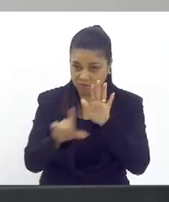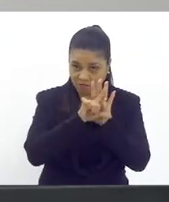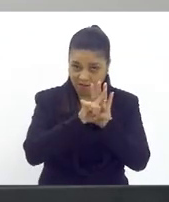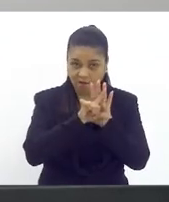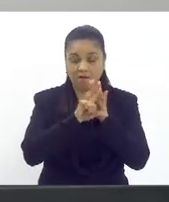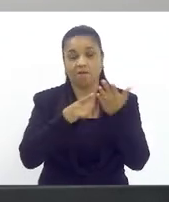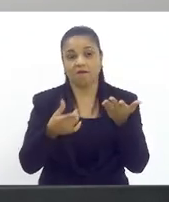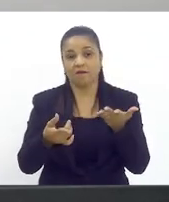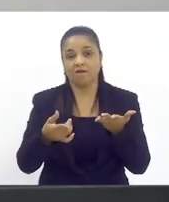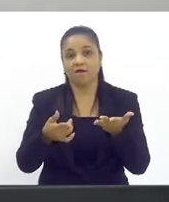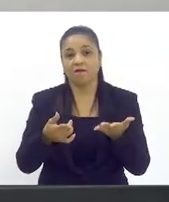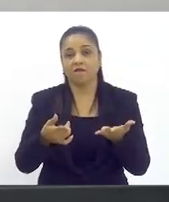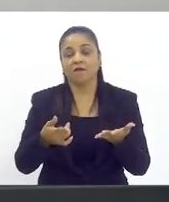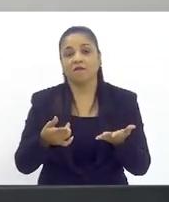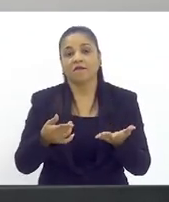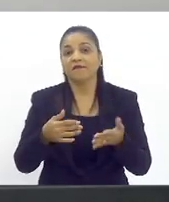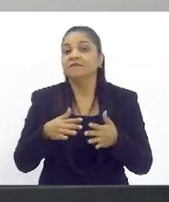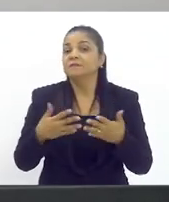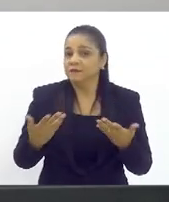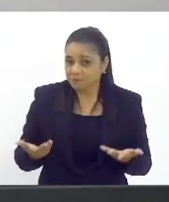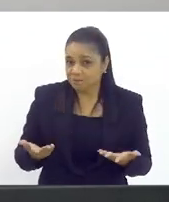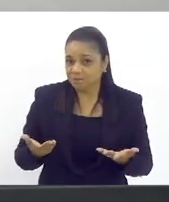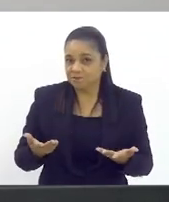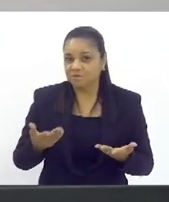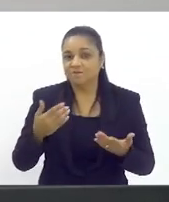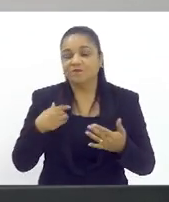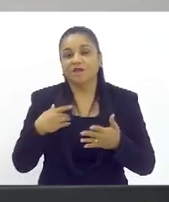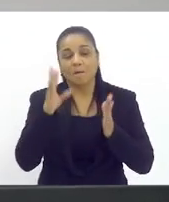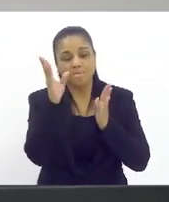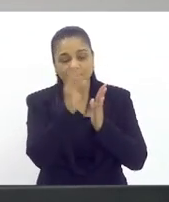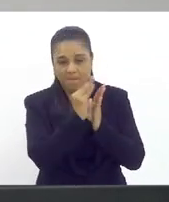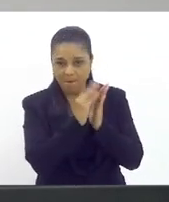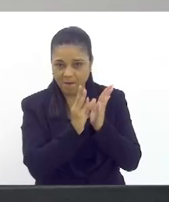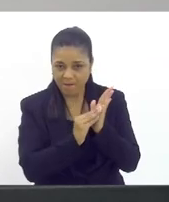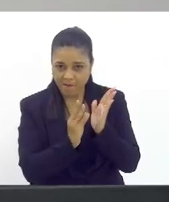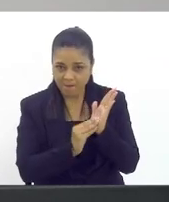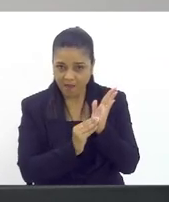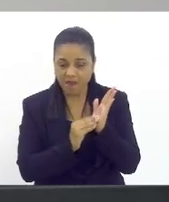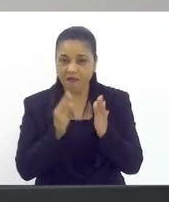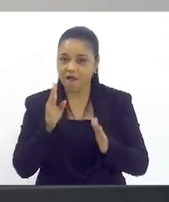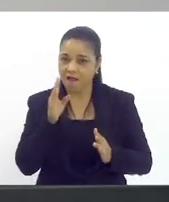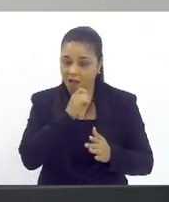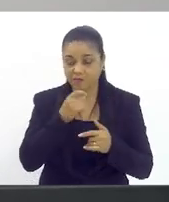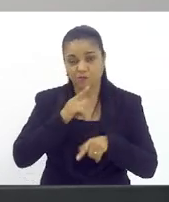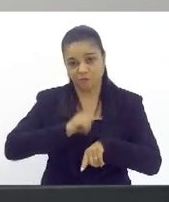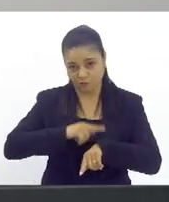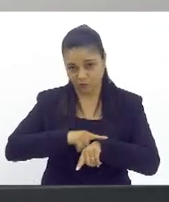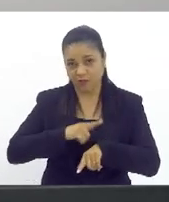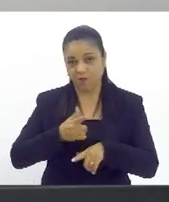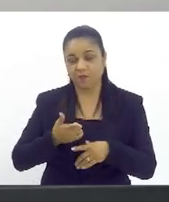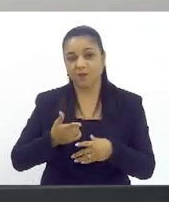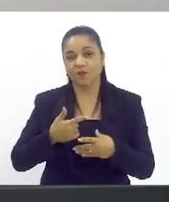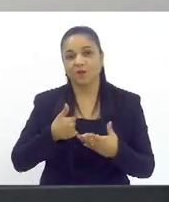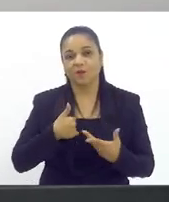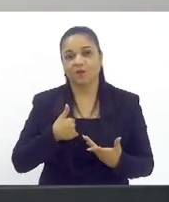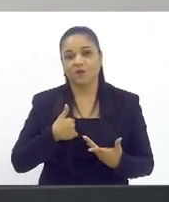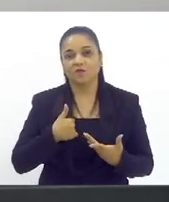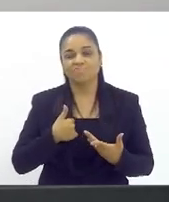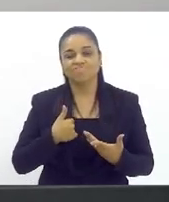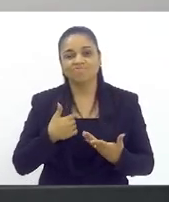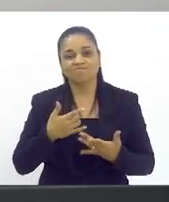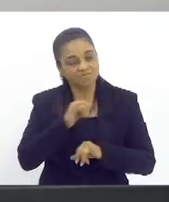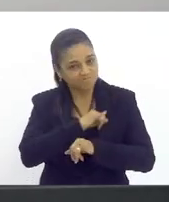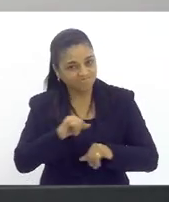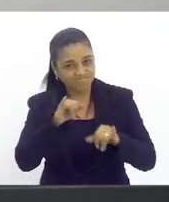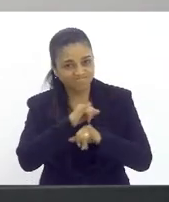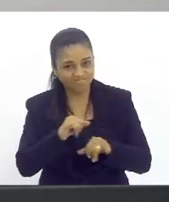mudanças estão sendo feitas Enfim então só esse contexto rápido por conta do tempo que eu tenho queria que